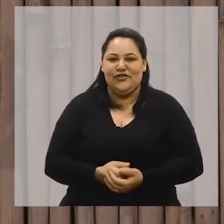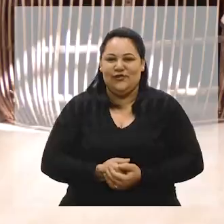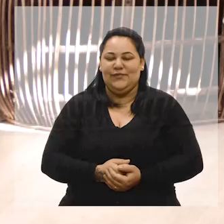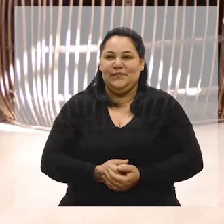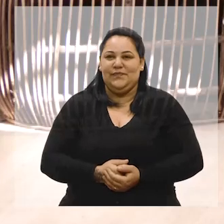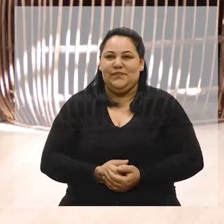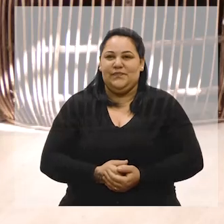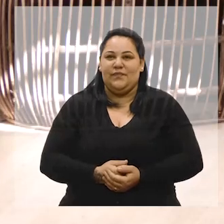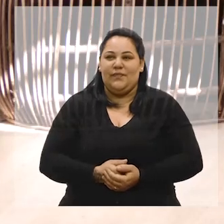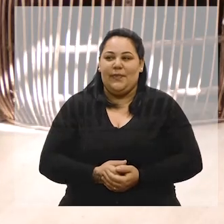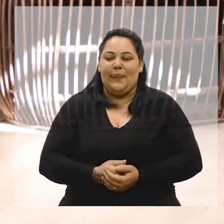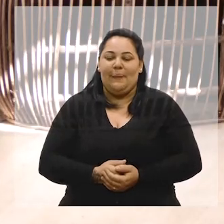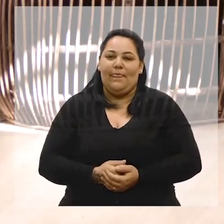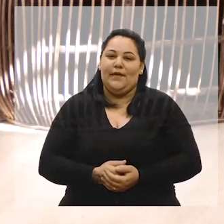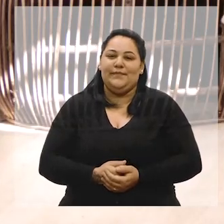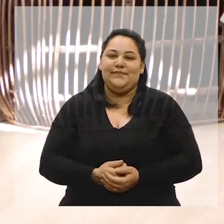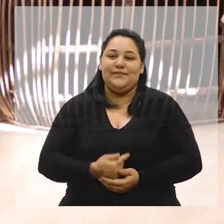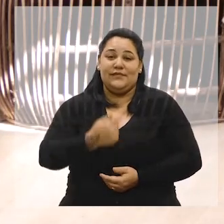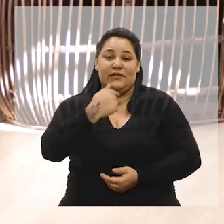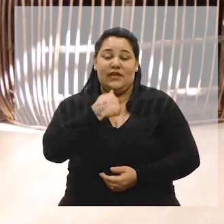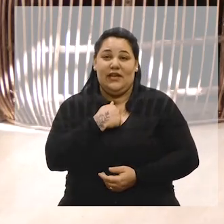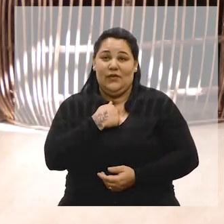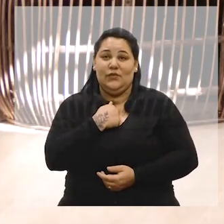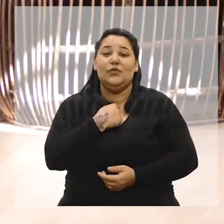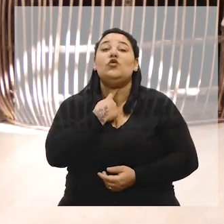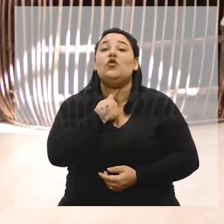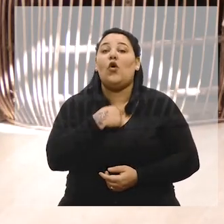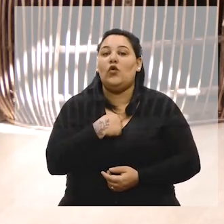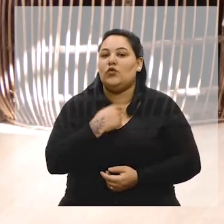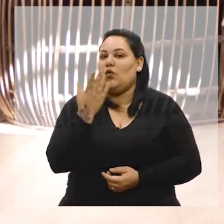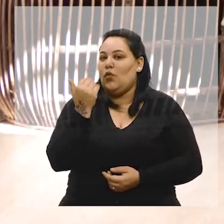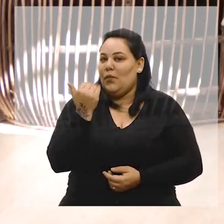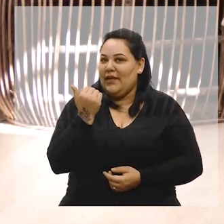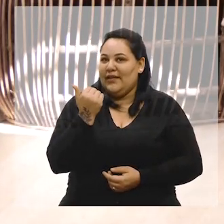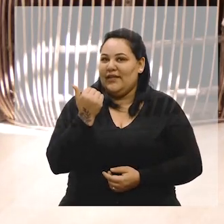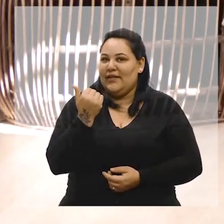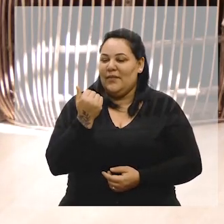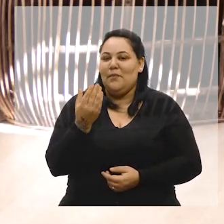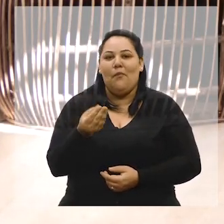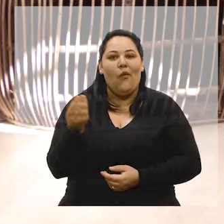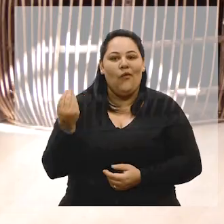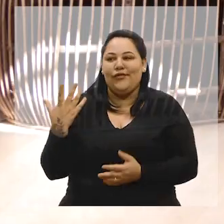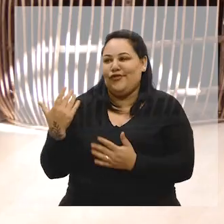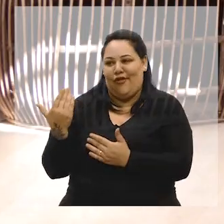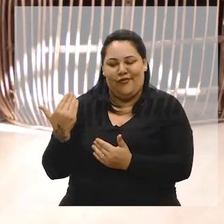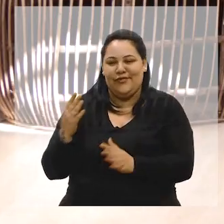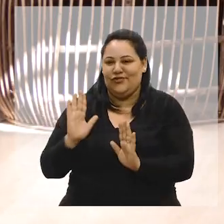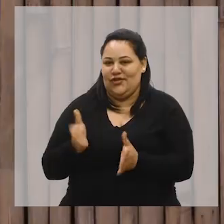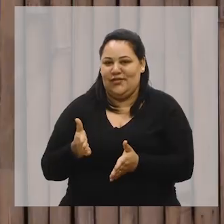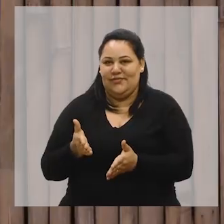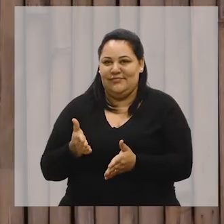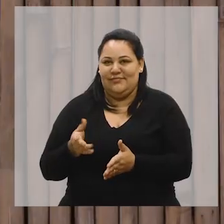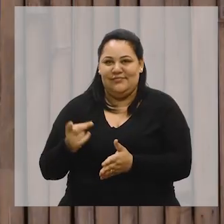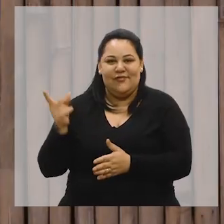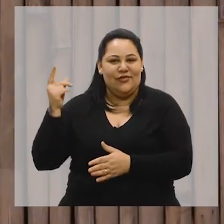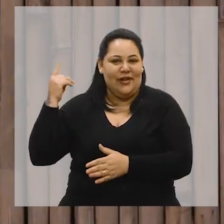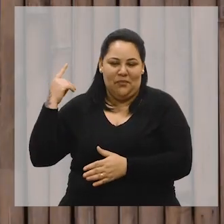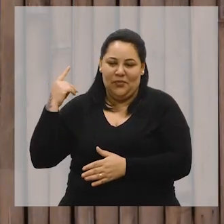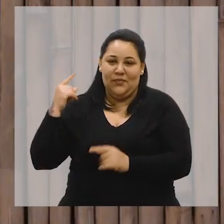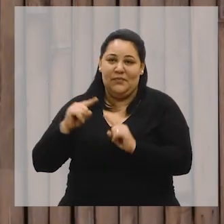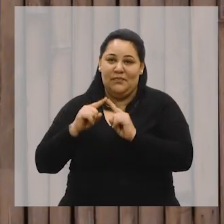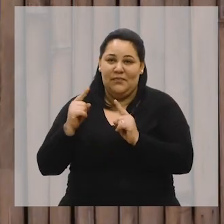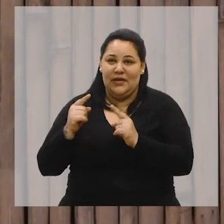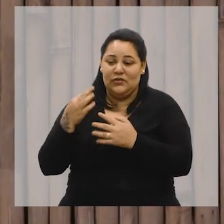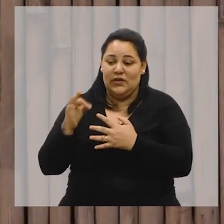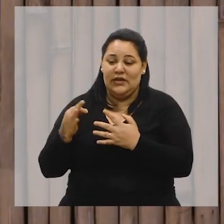né? Eu gosto de gastronomia desde muito, muito antes, muito tempo. Mas um dos